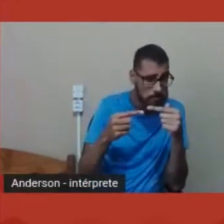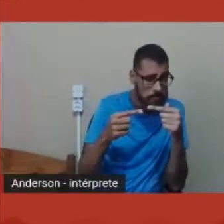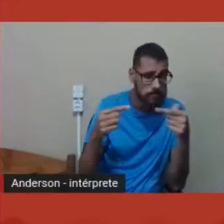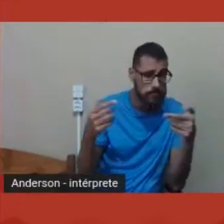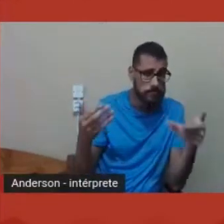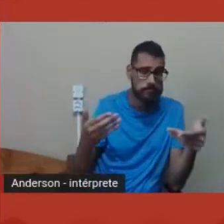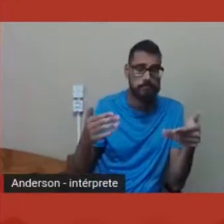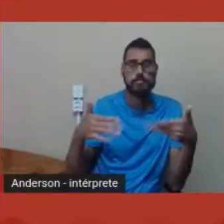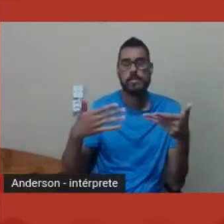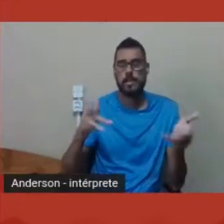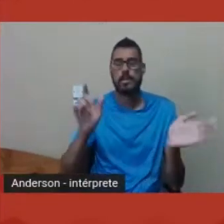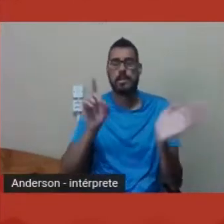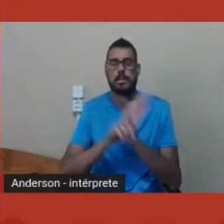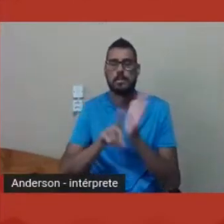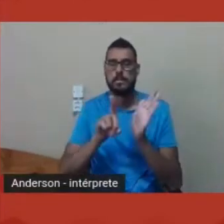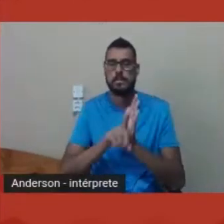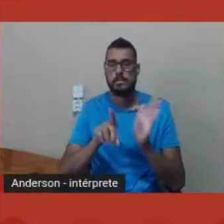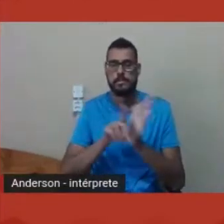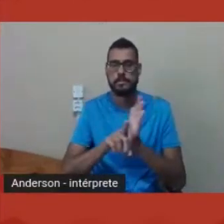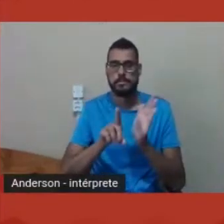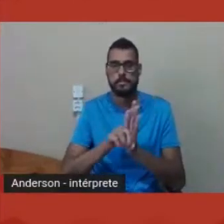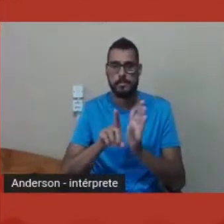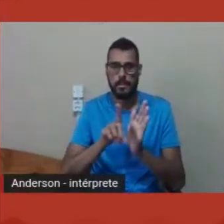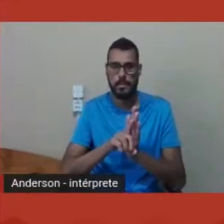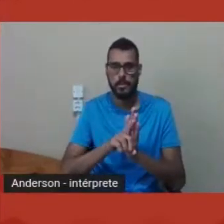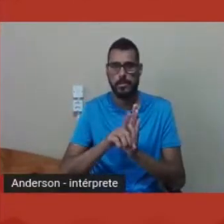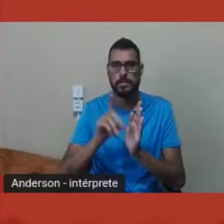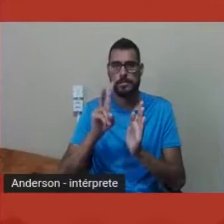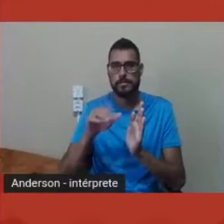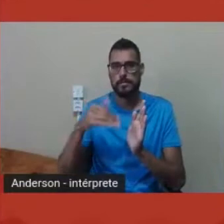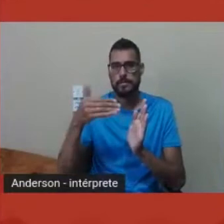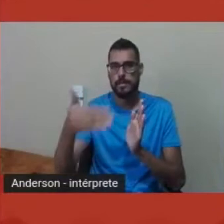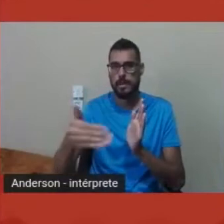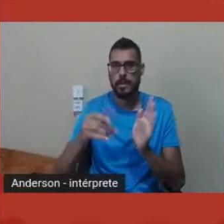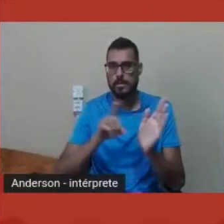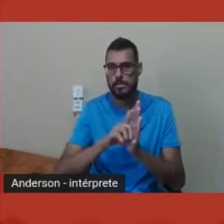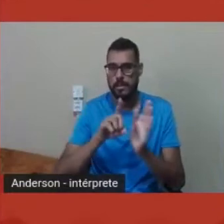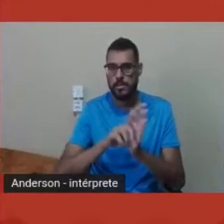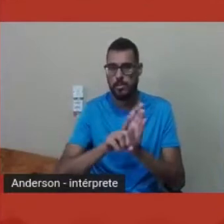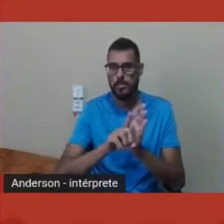Então, as perguntas, vamos lá para as perguntas, né?